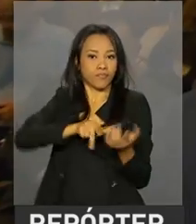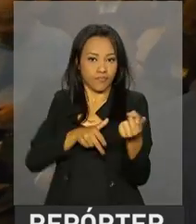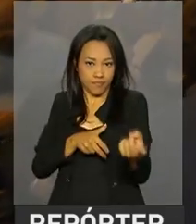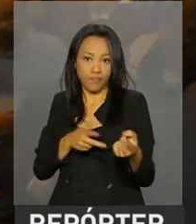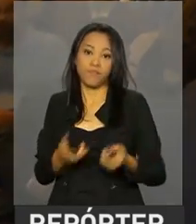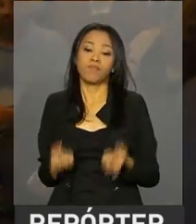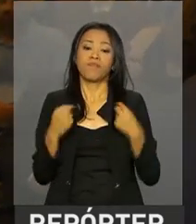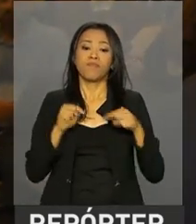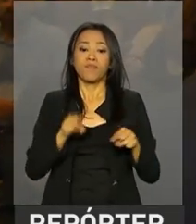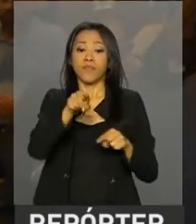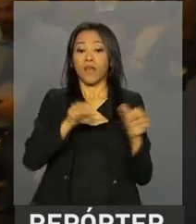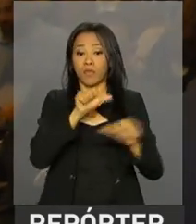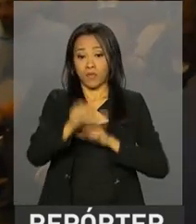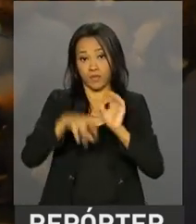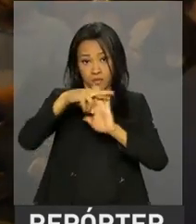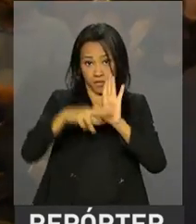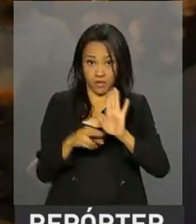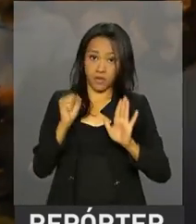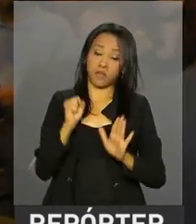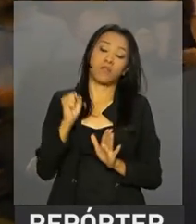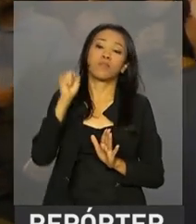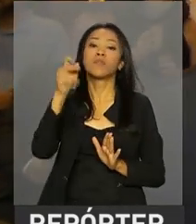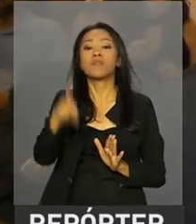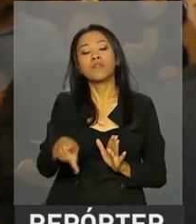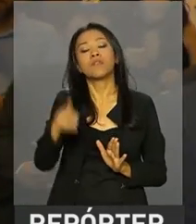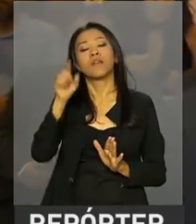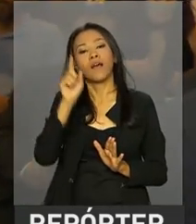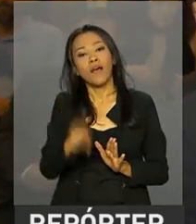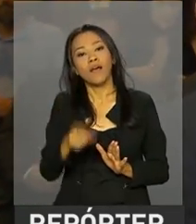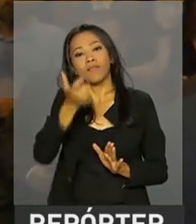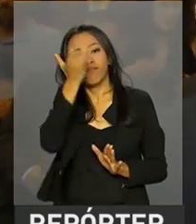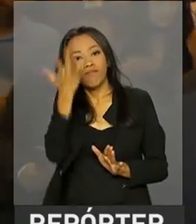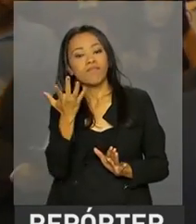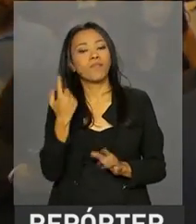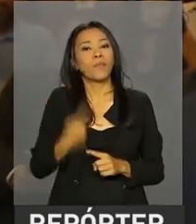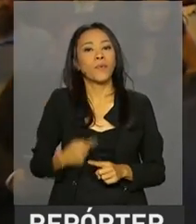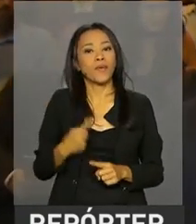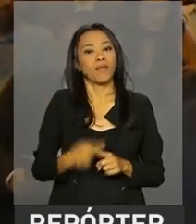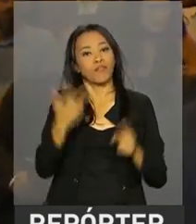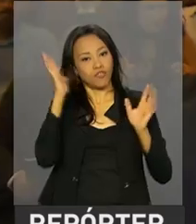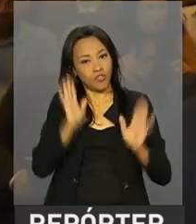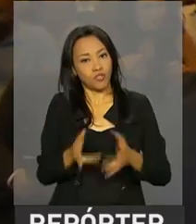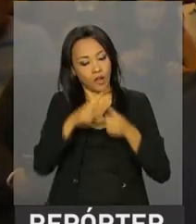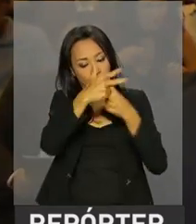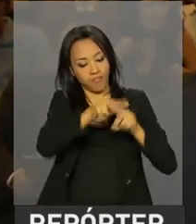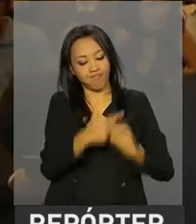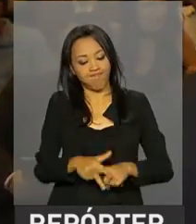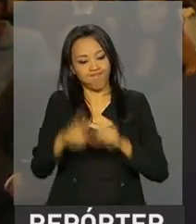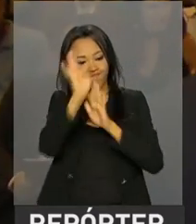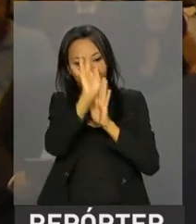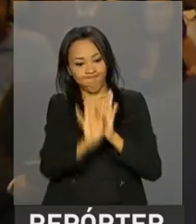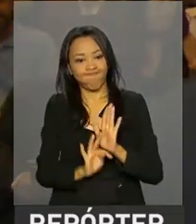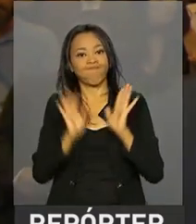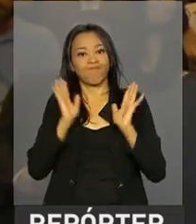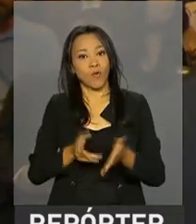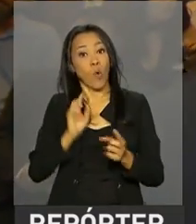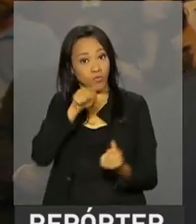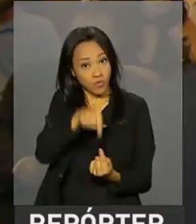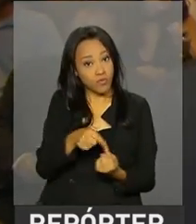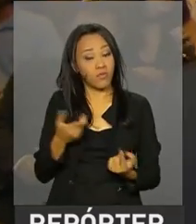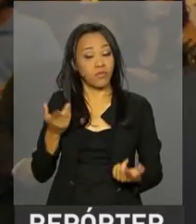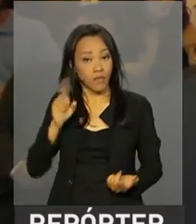da da da reforma da Previdência fica facilitada em virtude das alterações que foram feitas pelo relatório objetivo